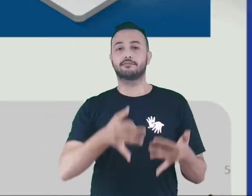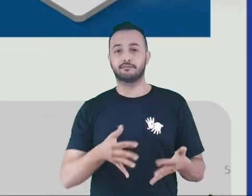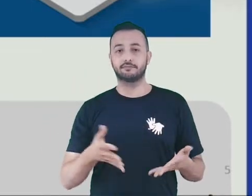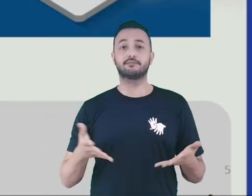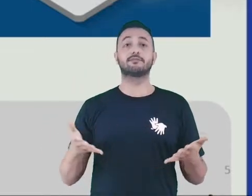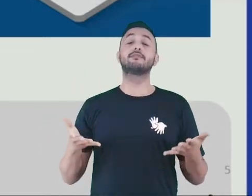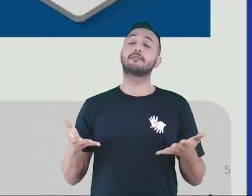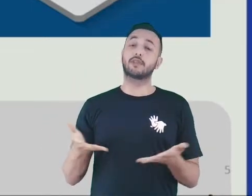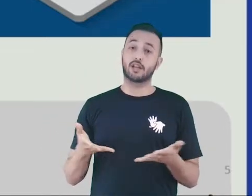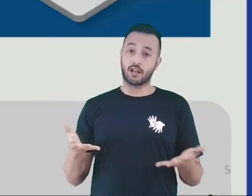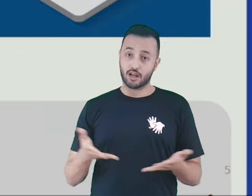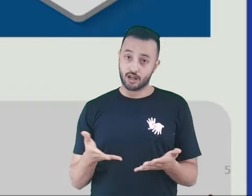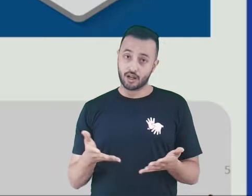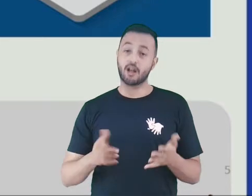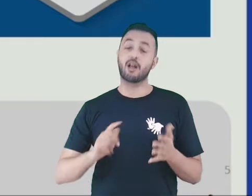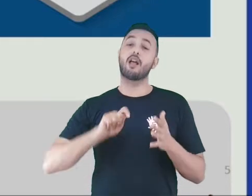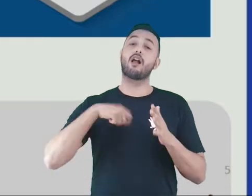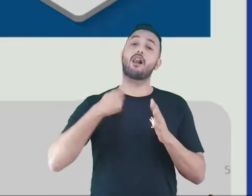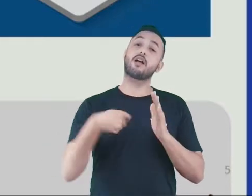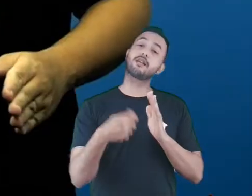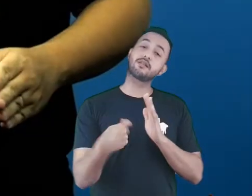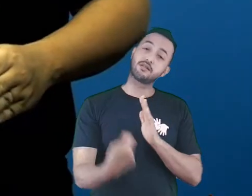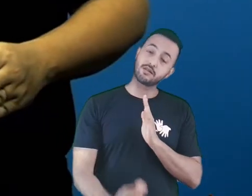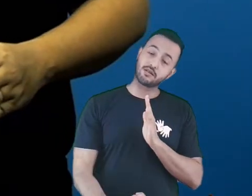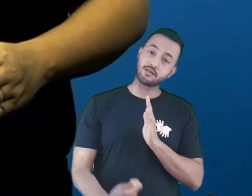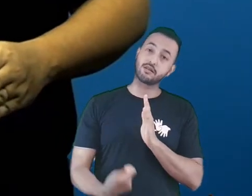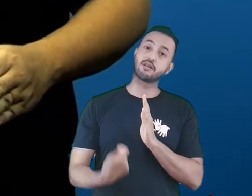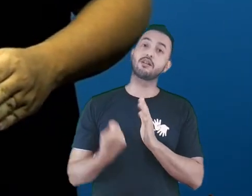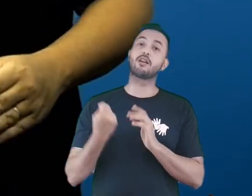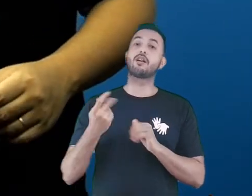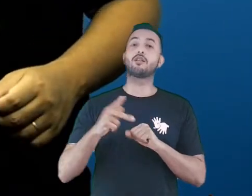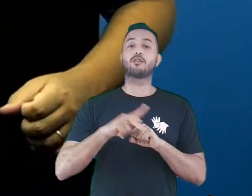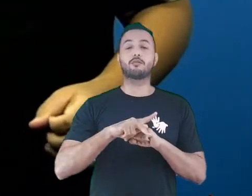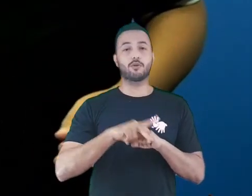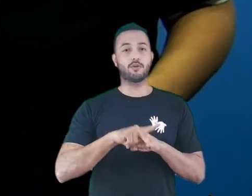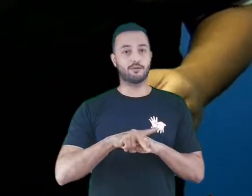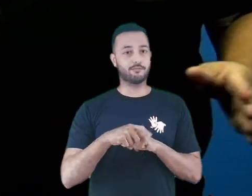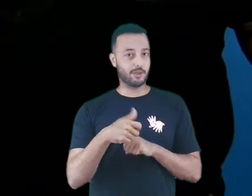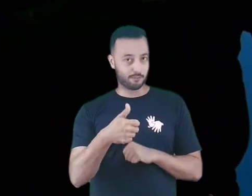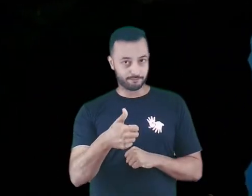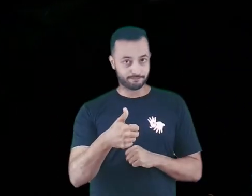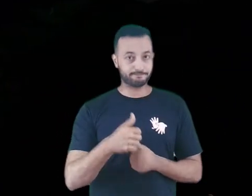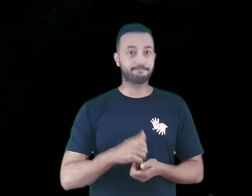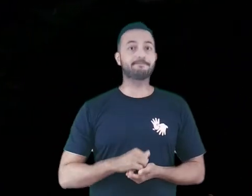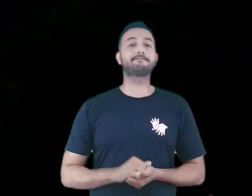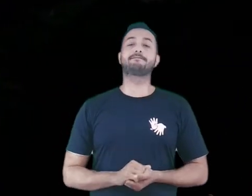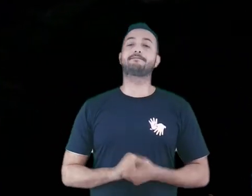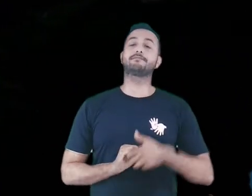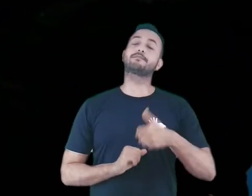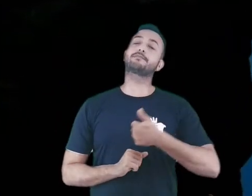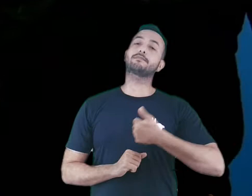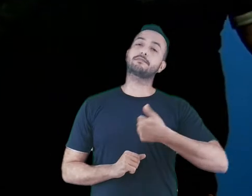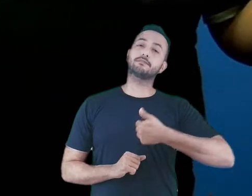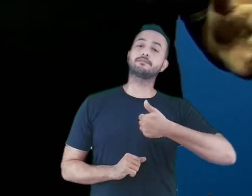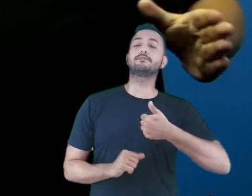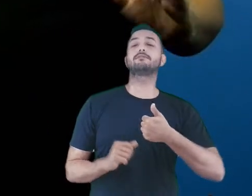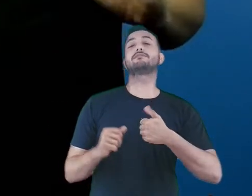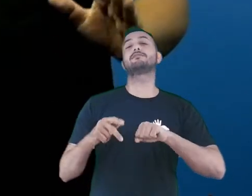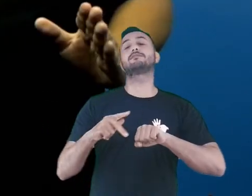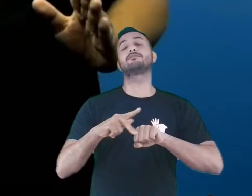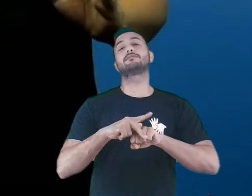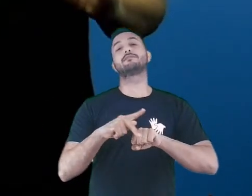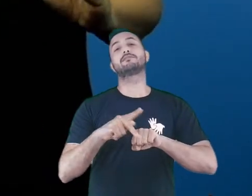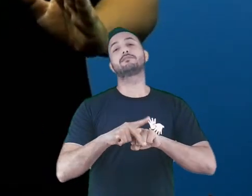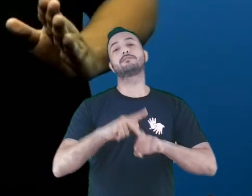agora vamos para a classificação dos pronomes, tá bom? Primeiro deles, os